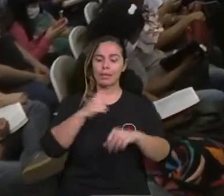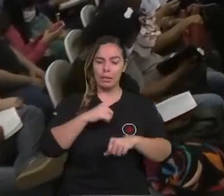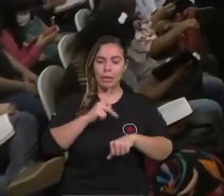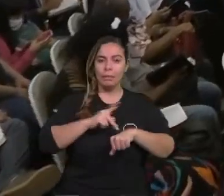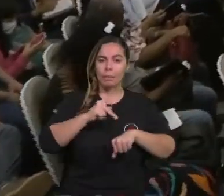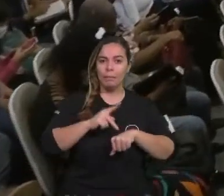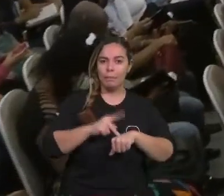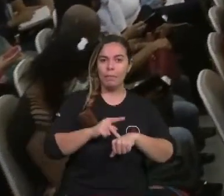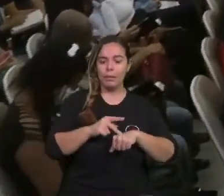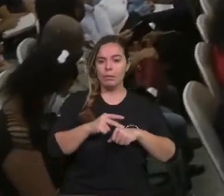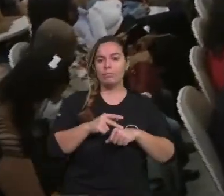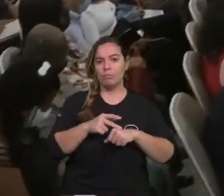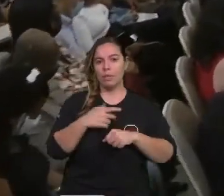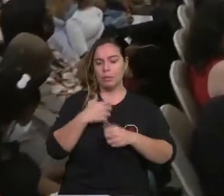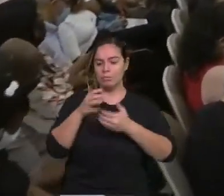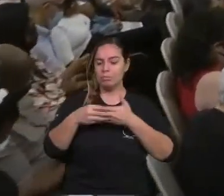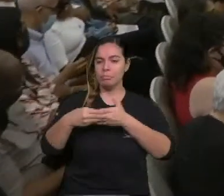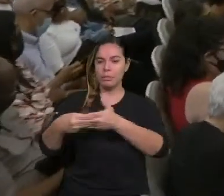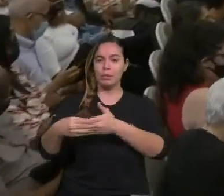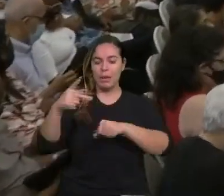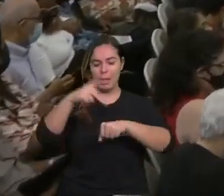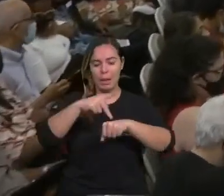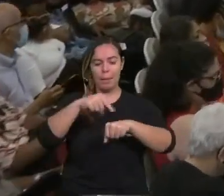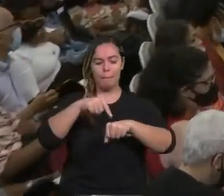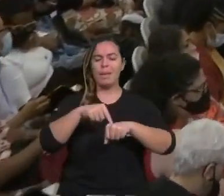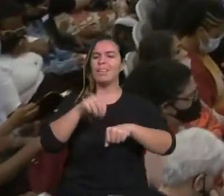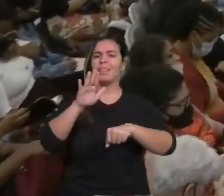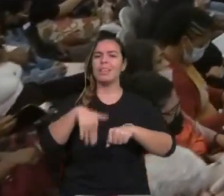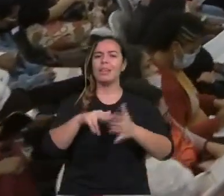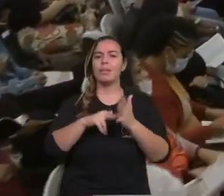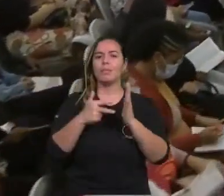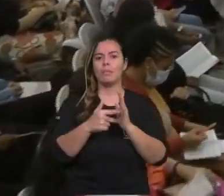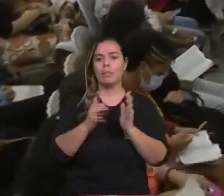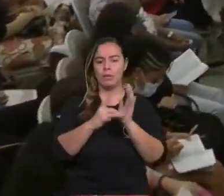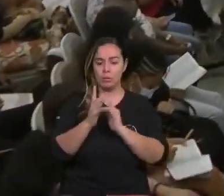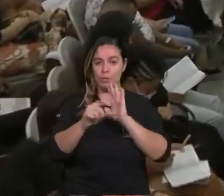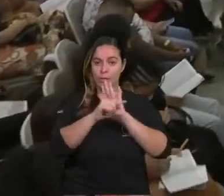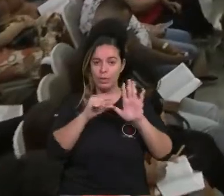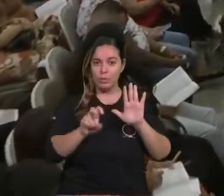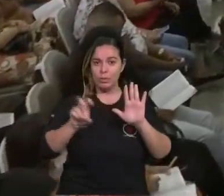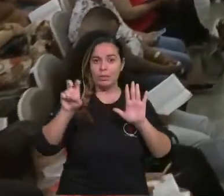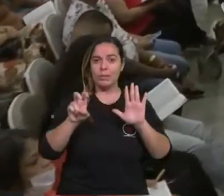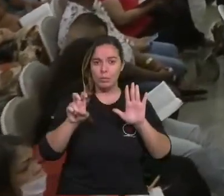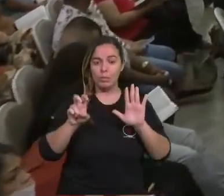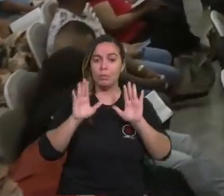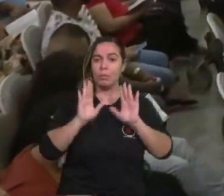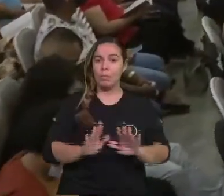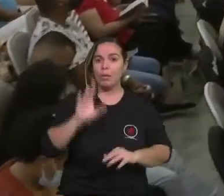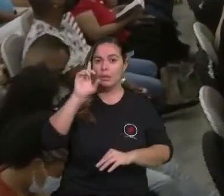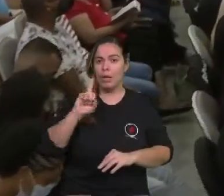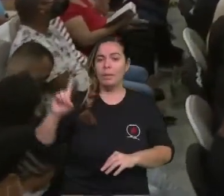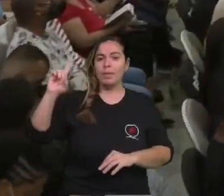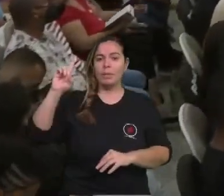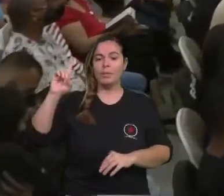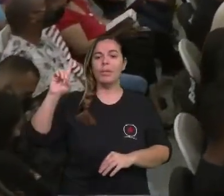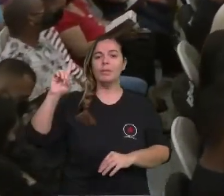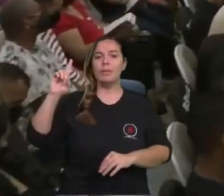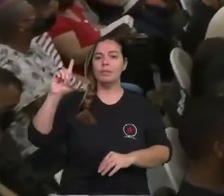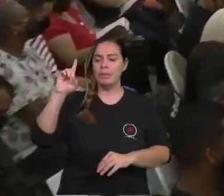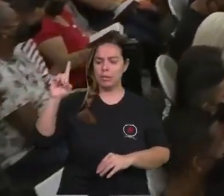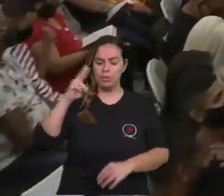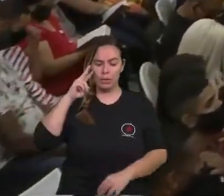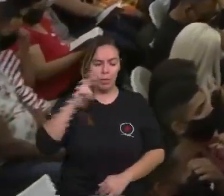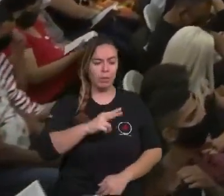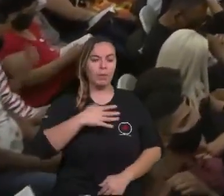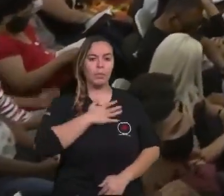espiritual que os seguia, e a pedra era Cristo. Verso 5: Mas Deus não se agradou